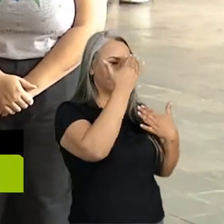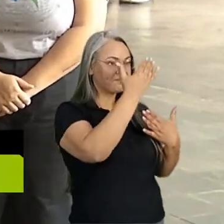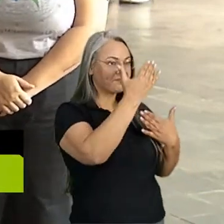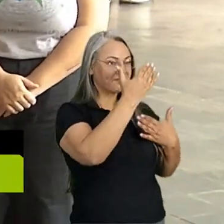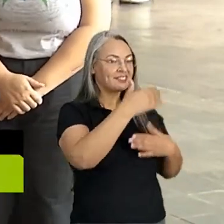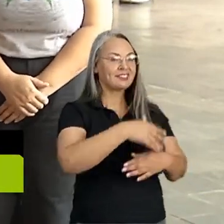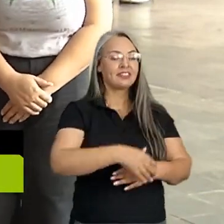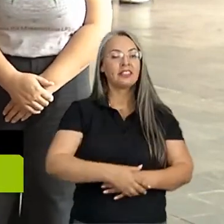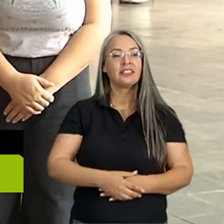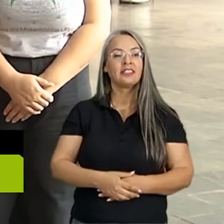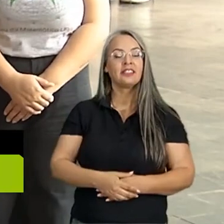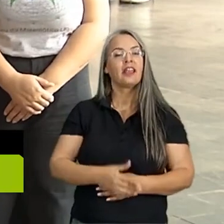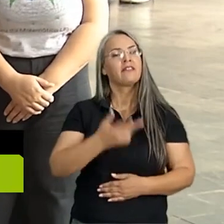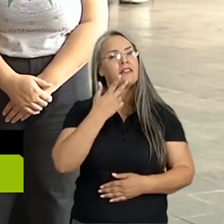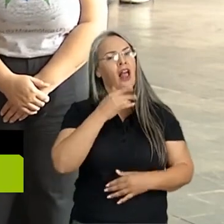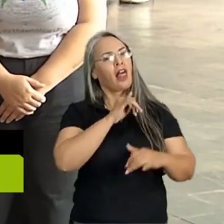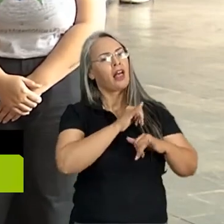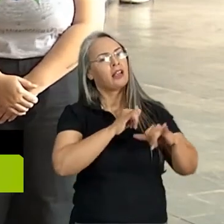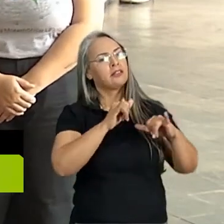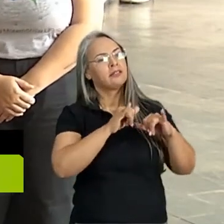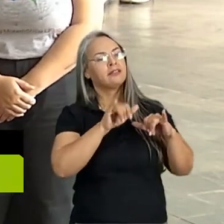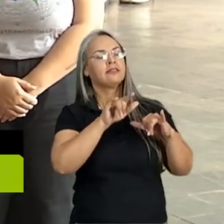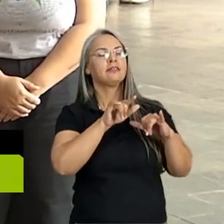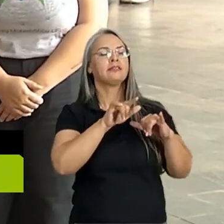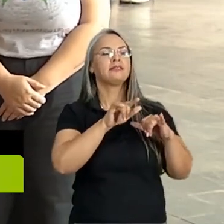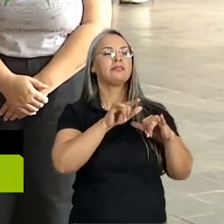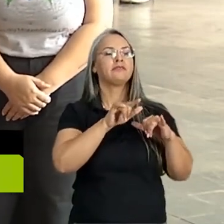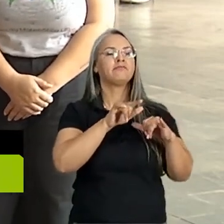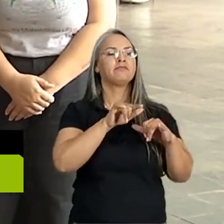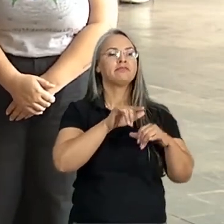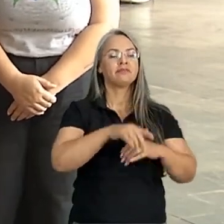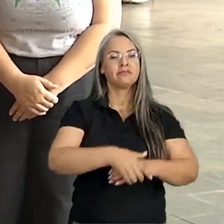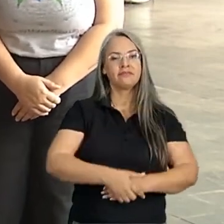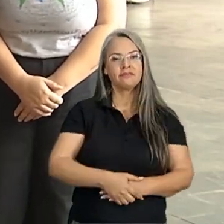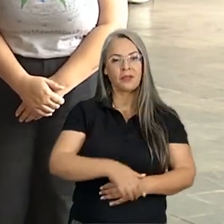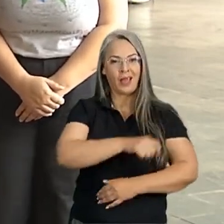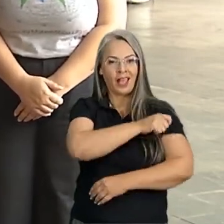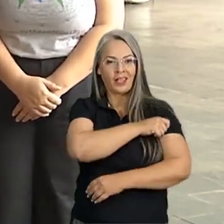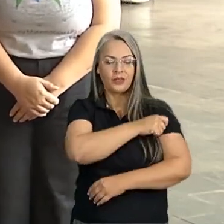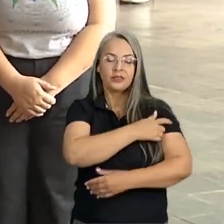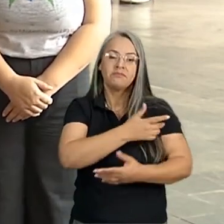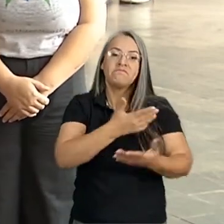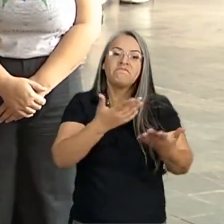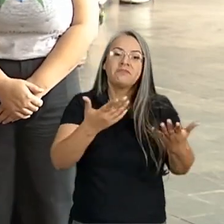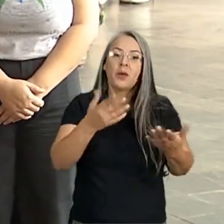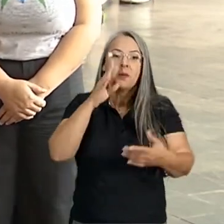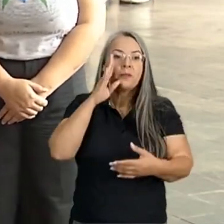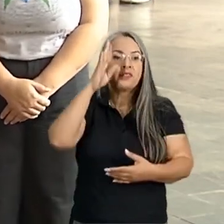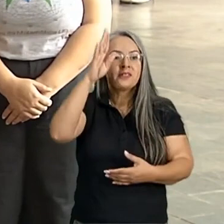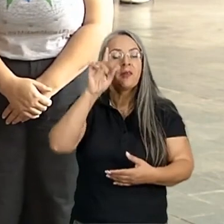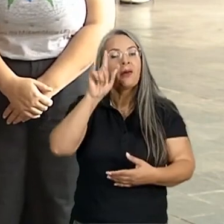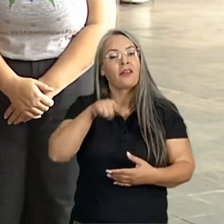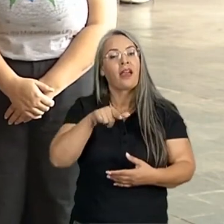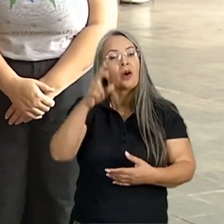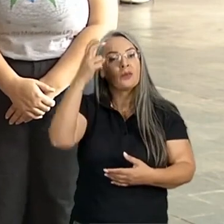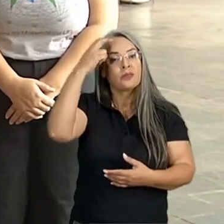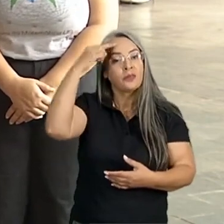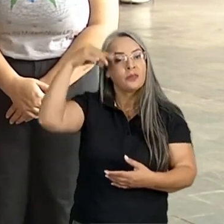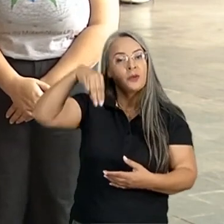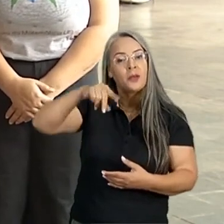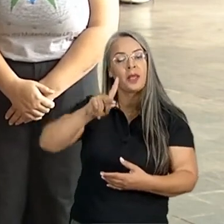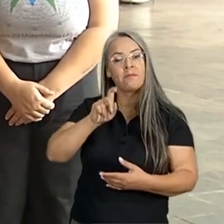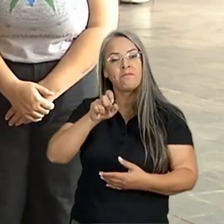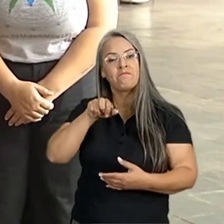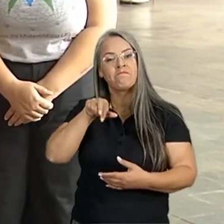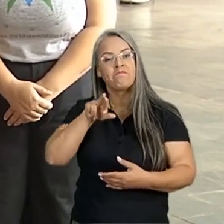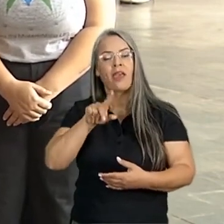pedir que você deixasse uma mensagem para os nossos estudantes isso a mensagem principal de que a cultura meio querer uma cultura para